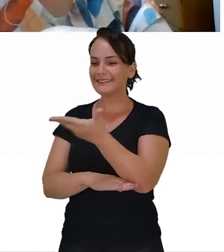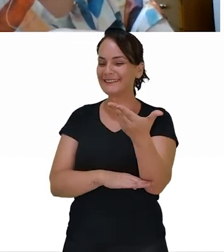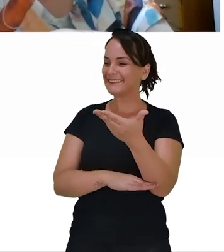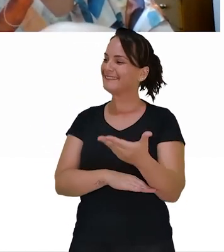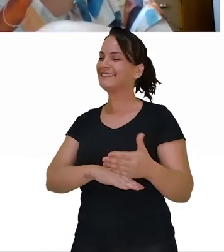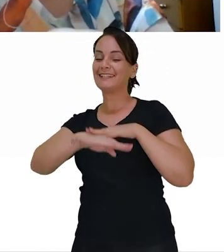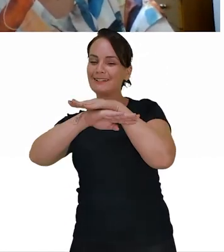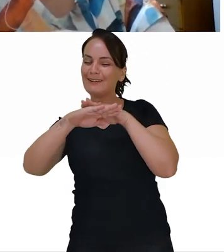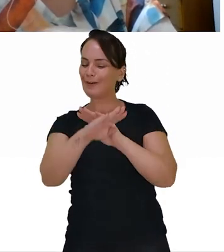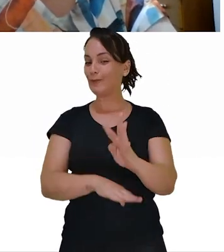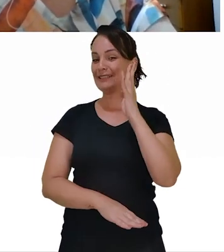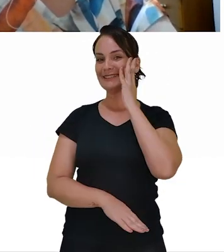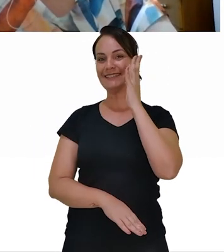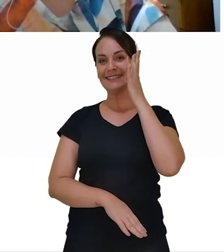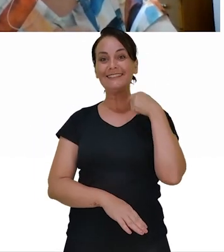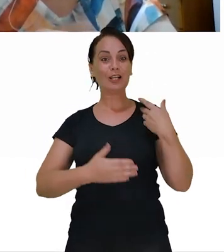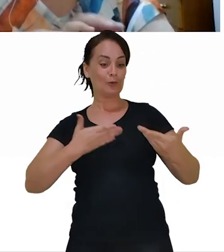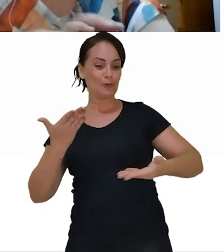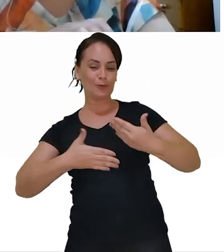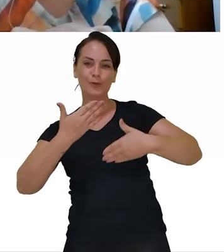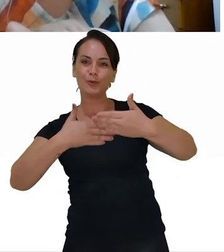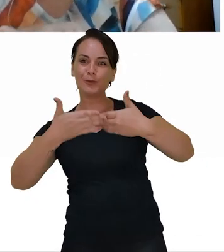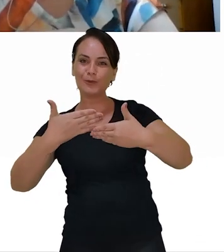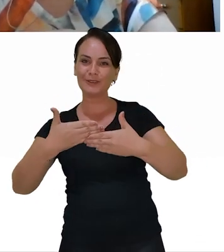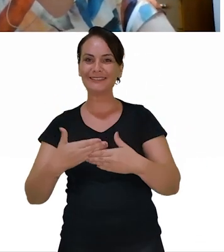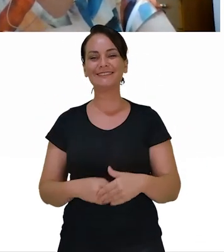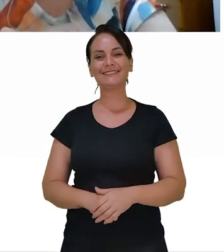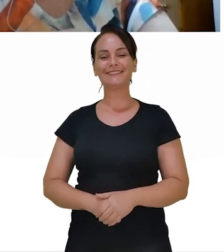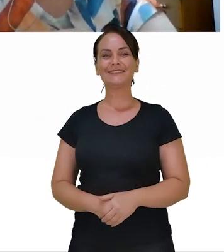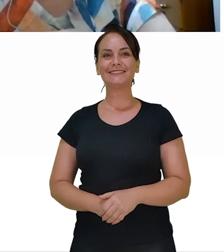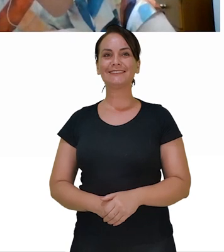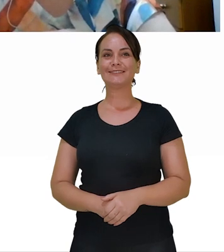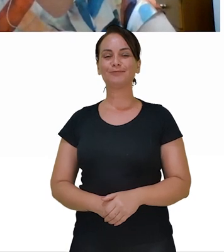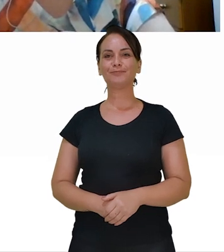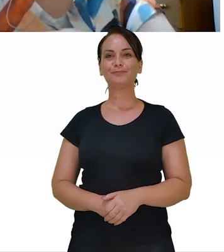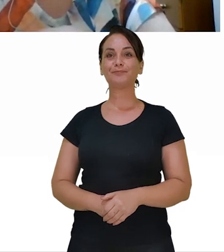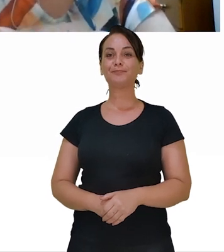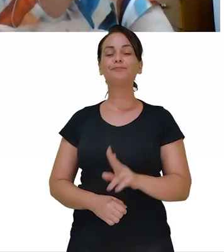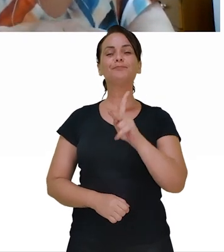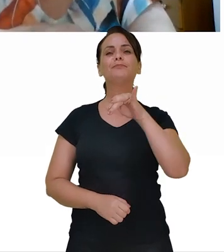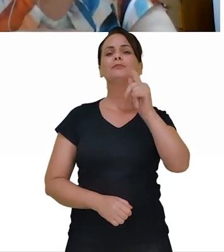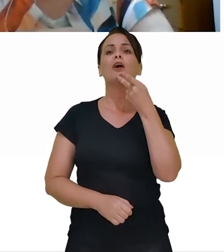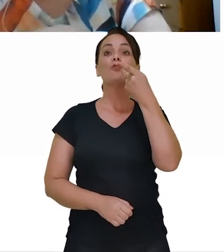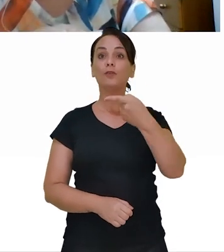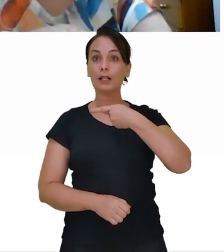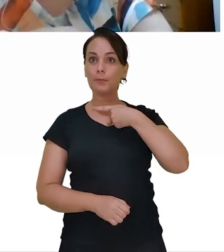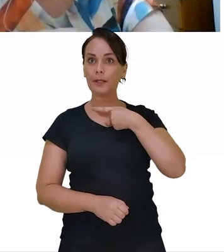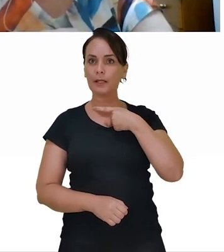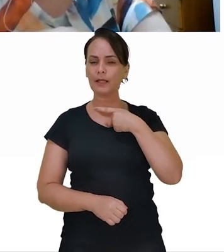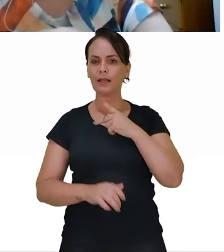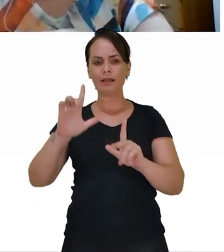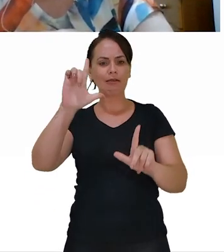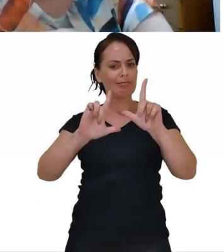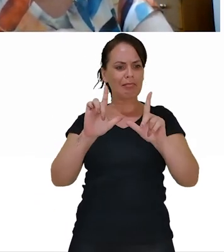conversa bacana que a gente vai desenvolver aí nos próximos minutos. Kátia, me diz uma coisa, assim na telinha